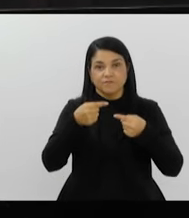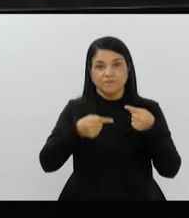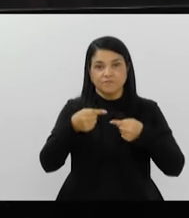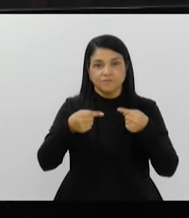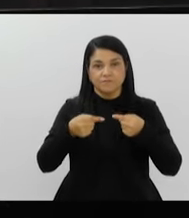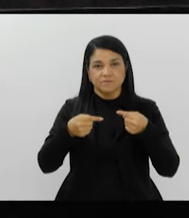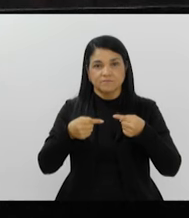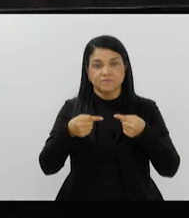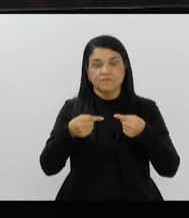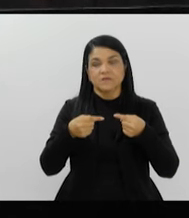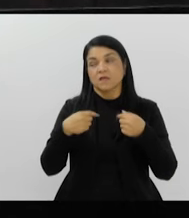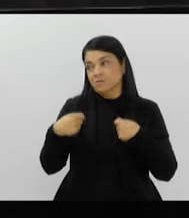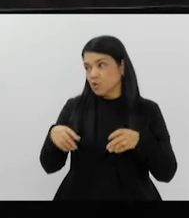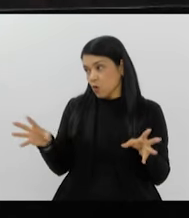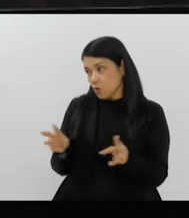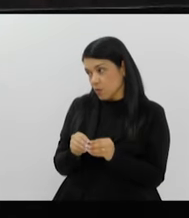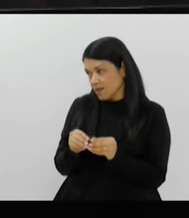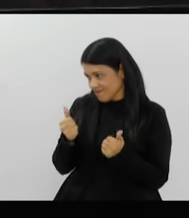momentos para aqui nessa casa,